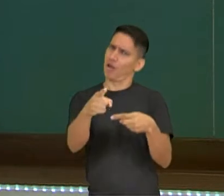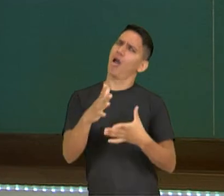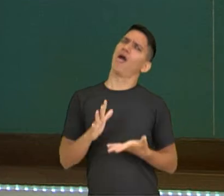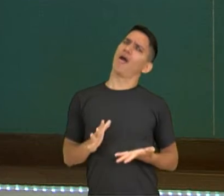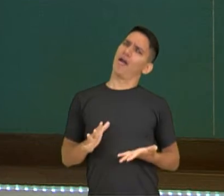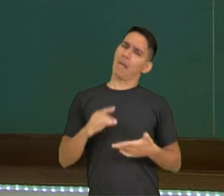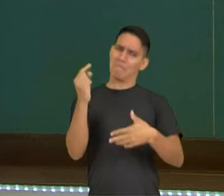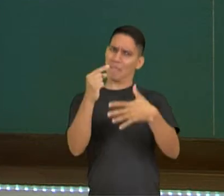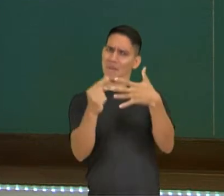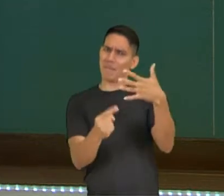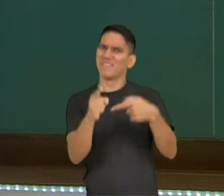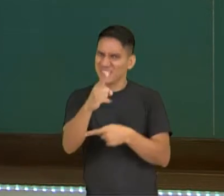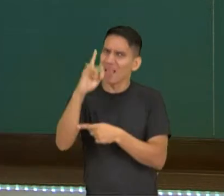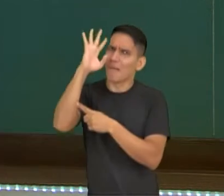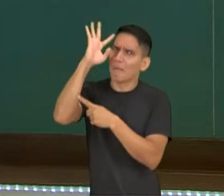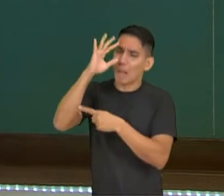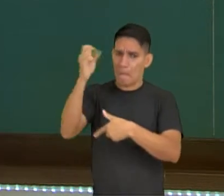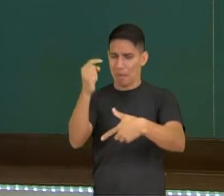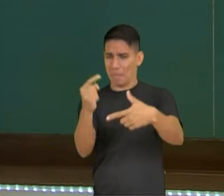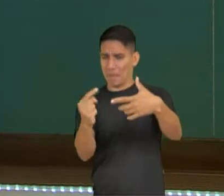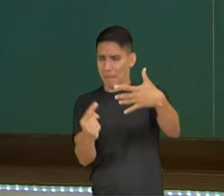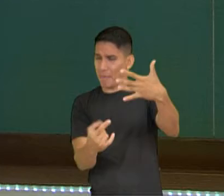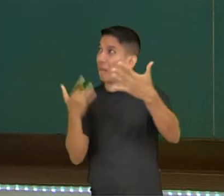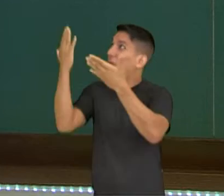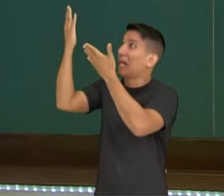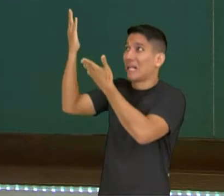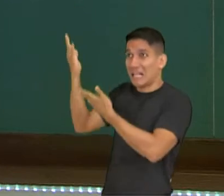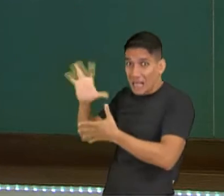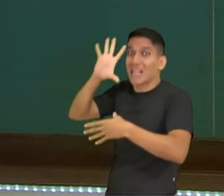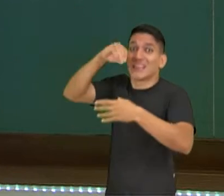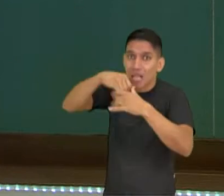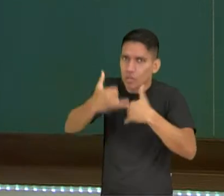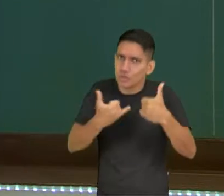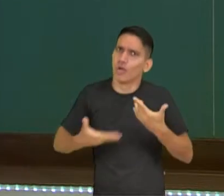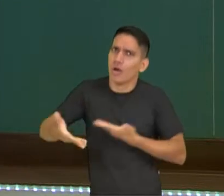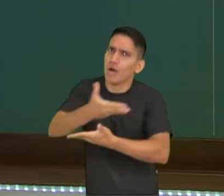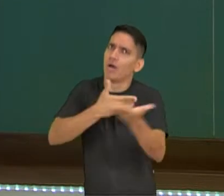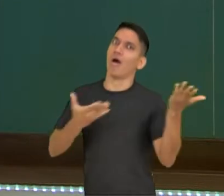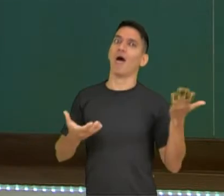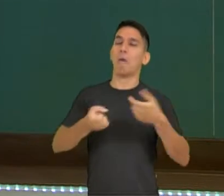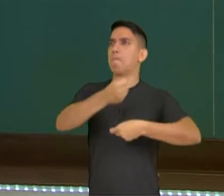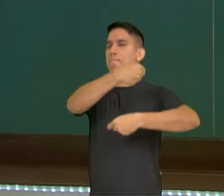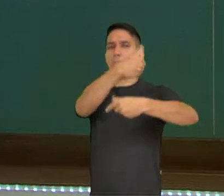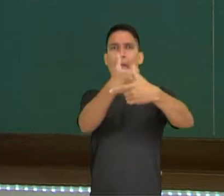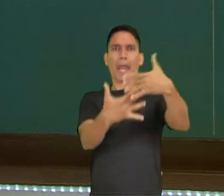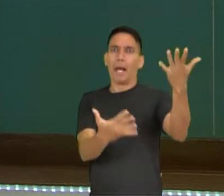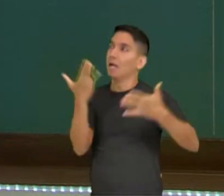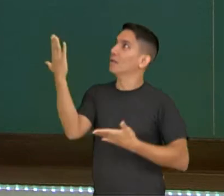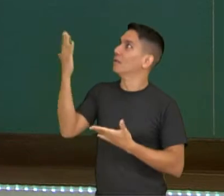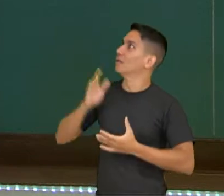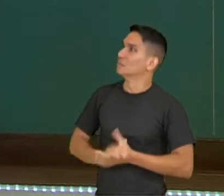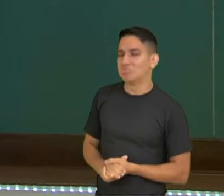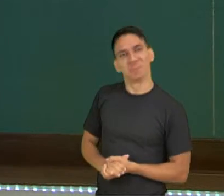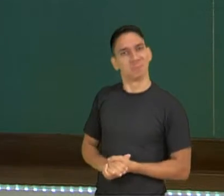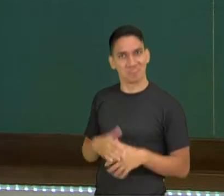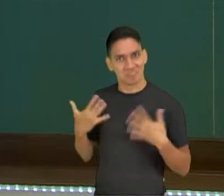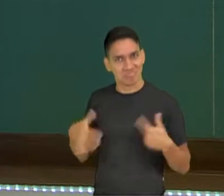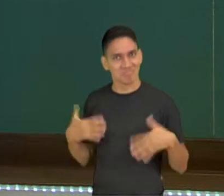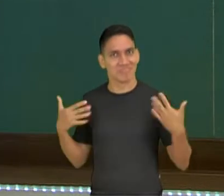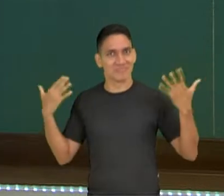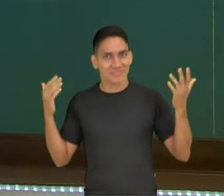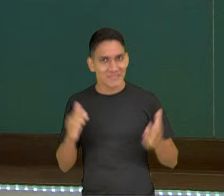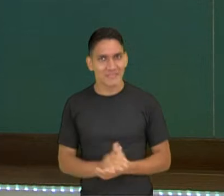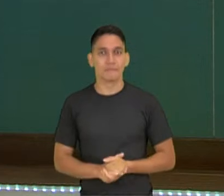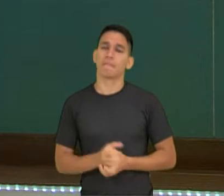sinceros, vocês imaginavam que tinha tanta coisa assim dentro dos jogos cooperativos? Olha quanta coisa, né? Então a gente